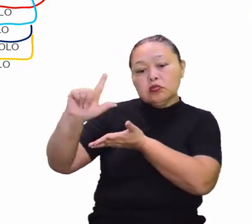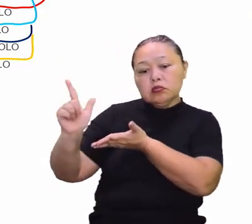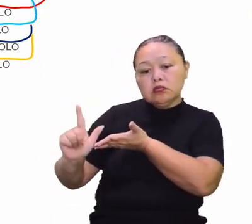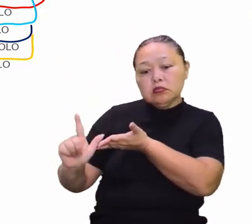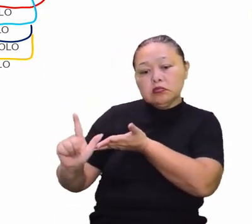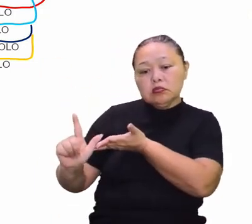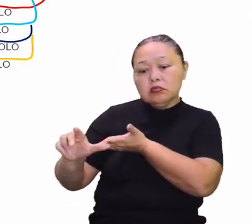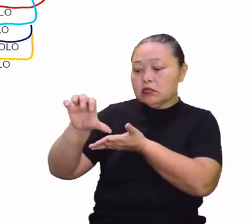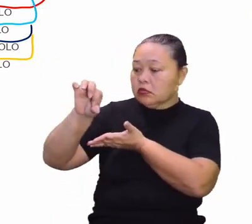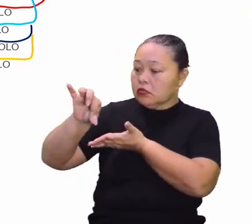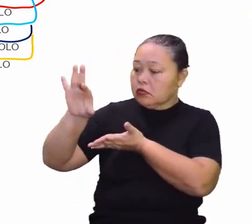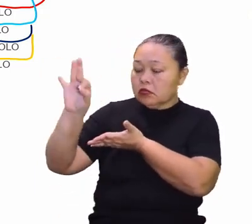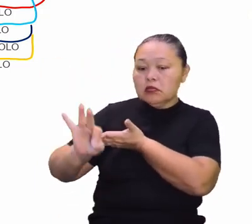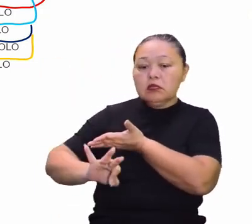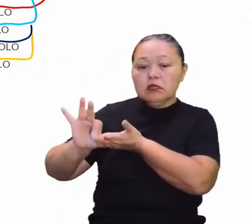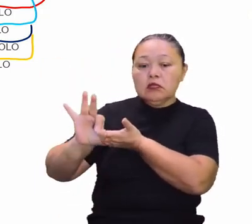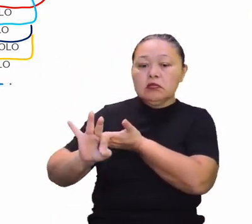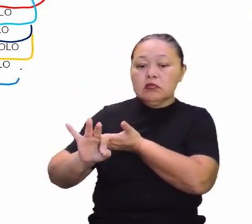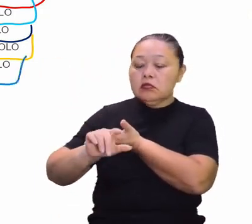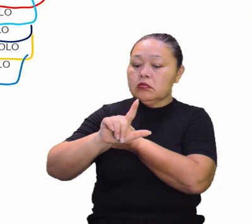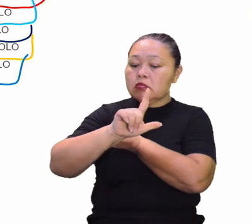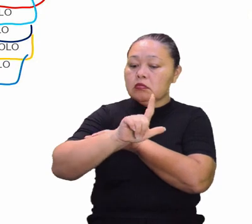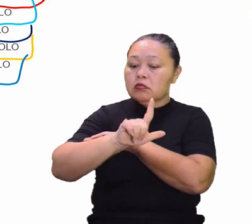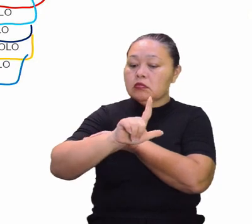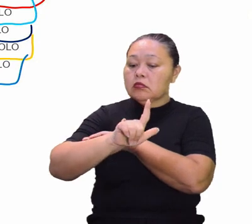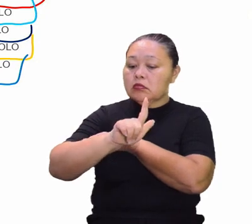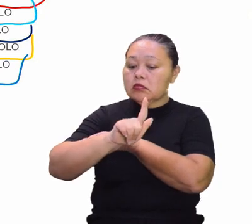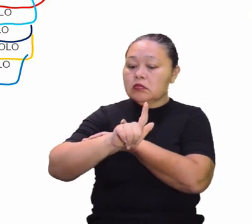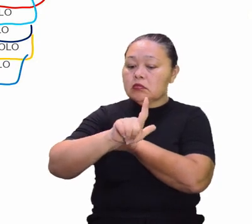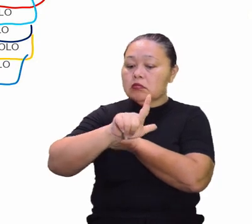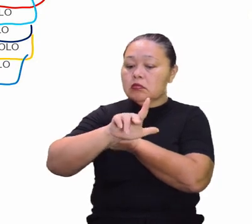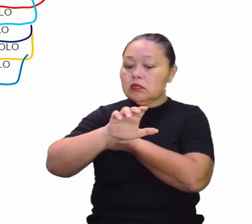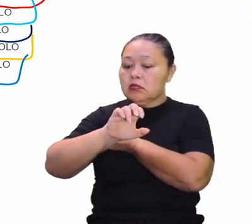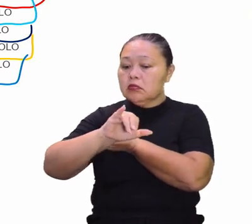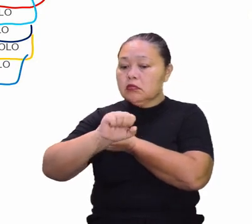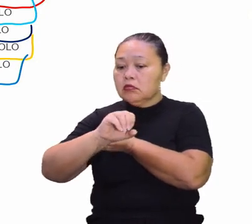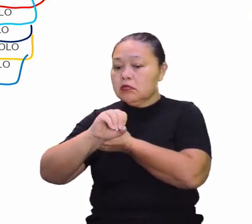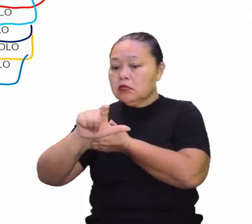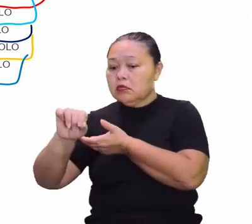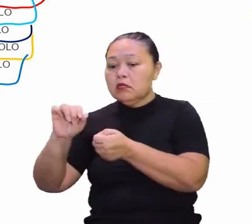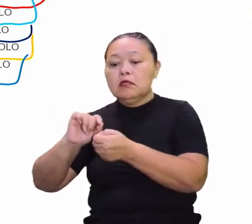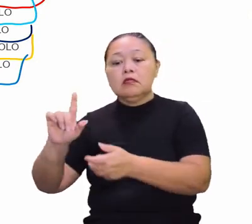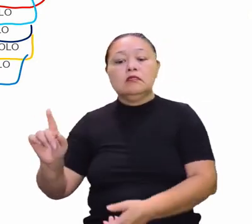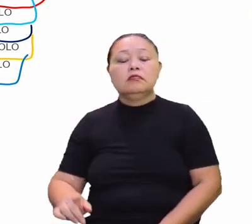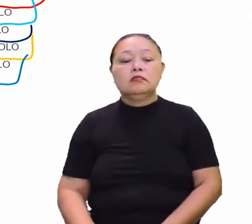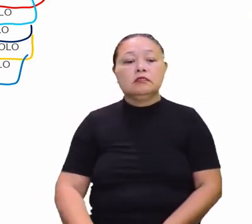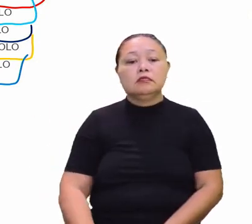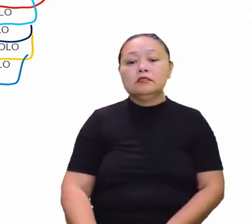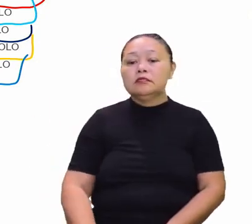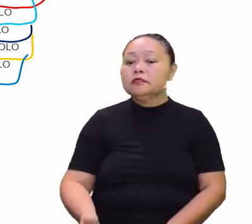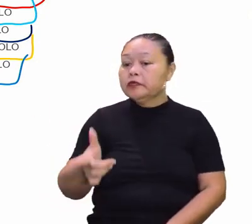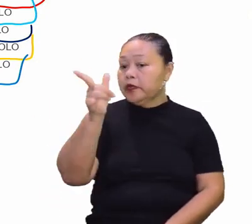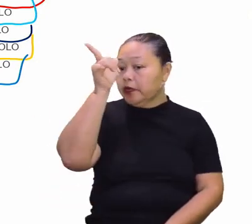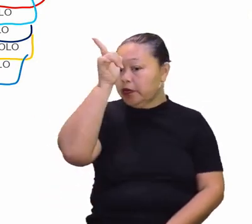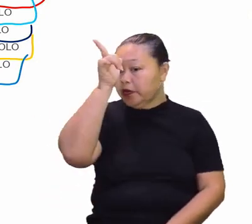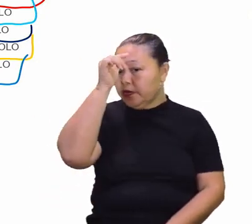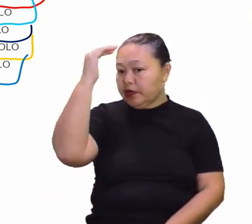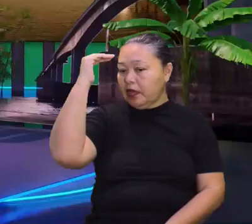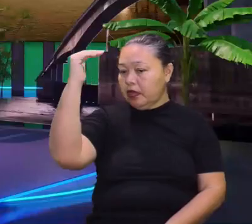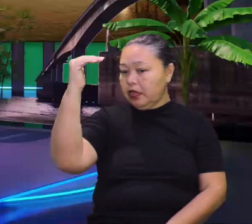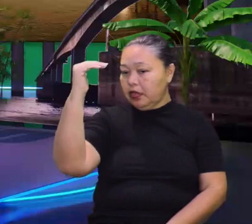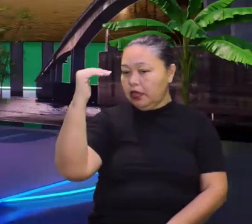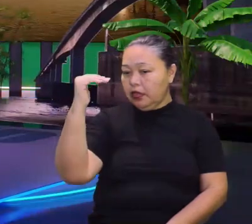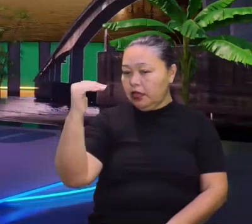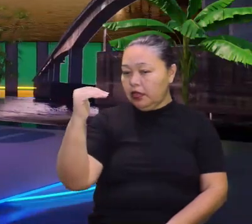também, 9% gleissolo. Muito bem. É isso, Rogério? Exatamente. Ufa, Maria. Deus, Olívio.